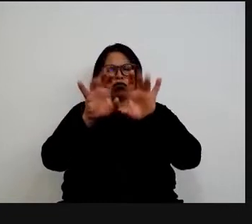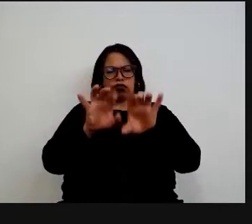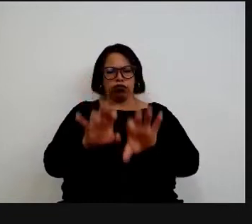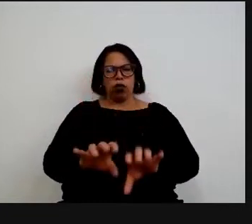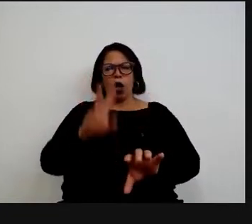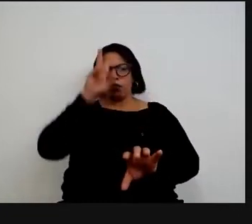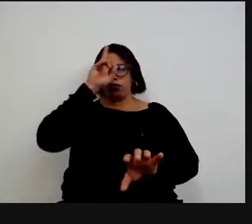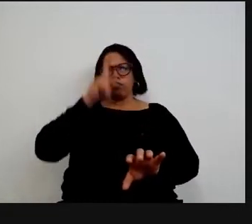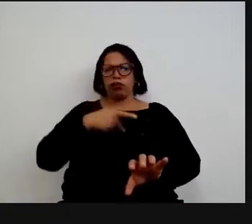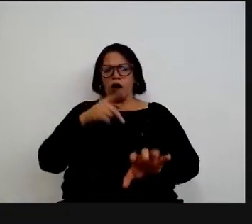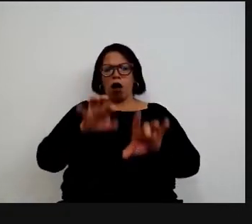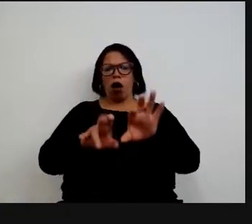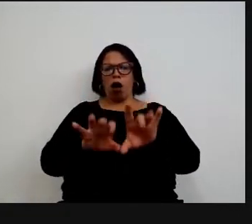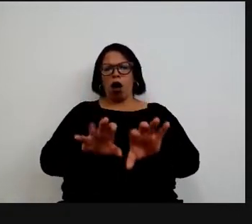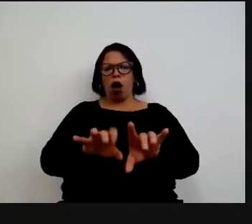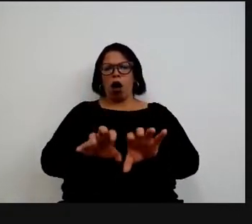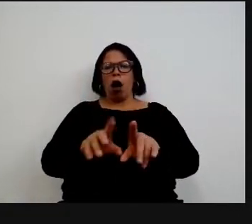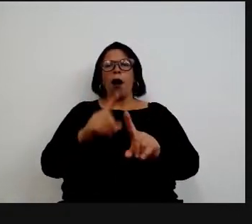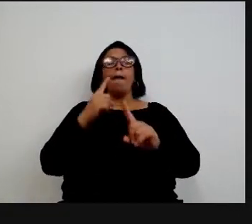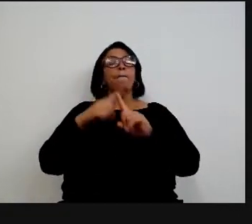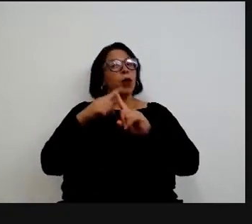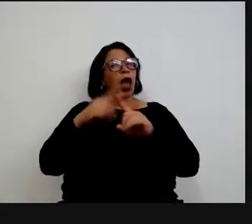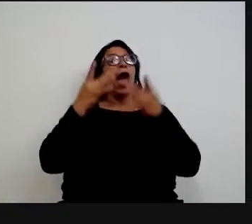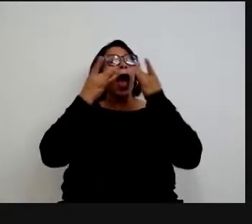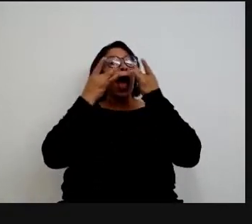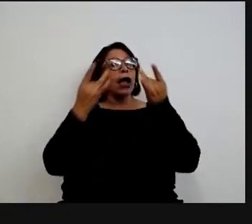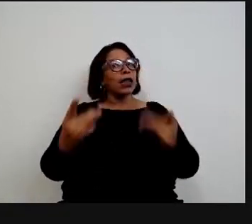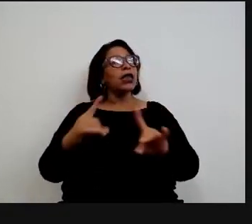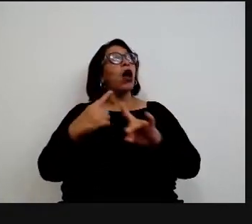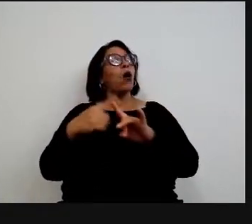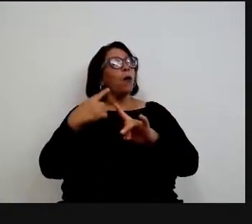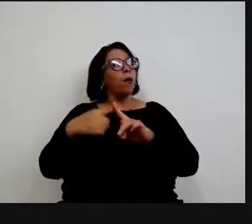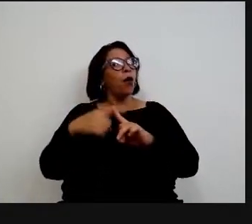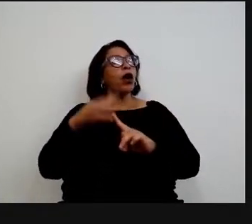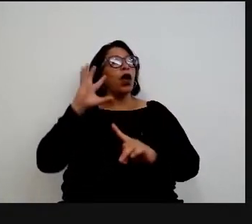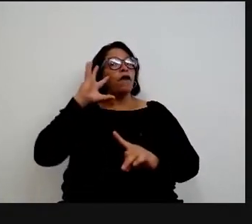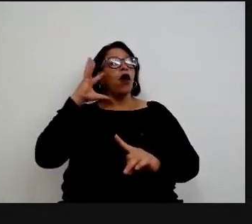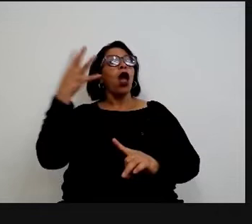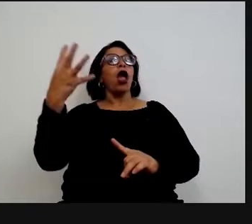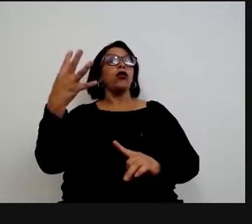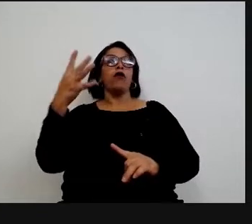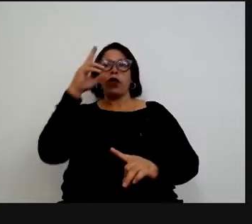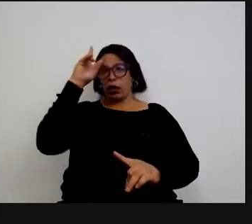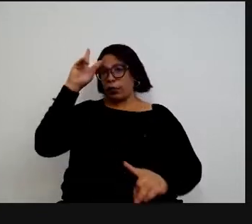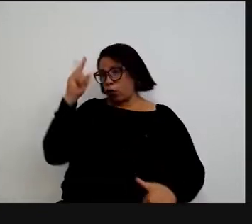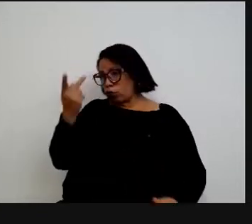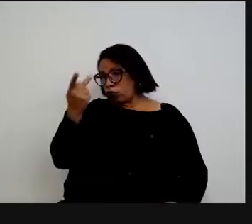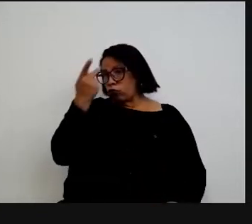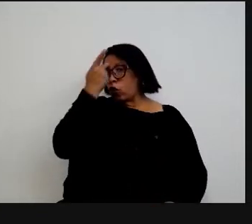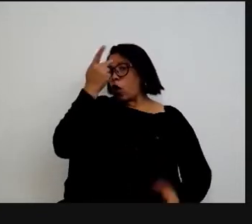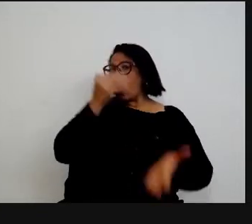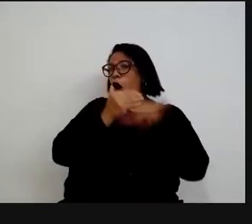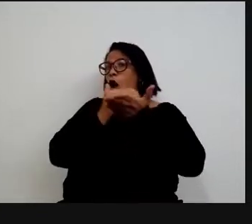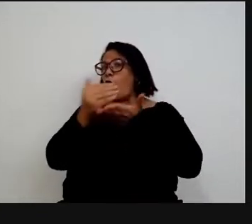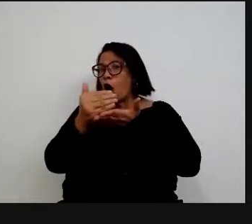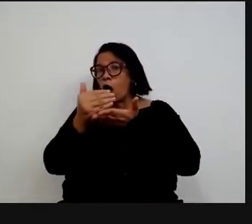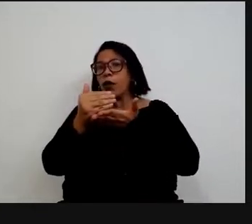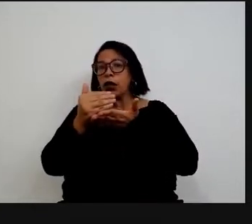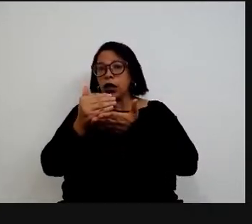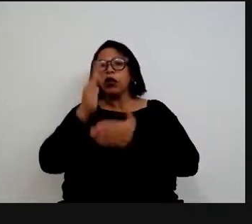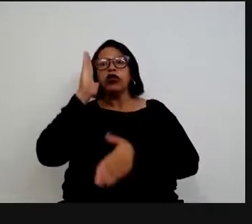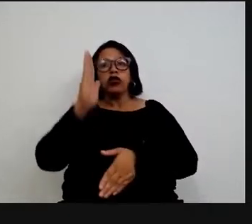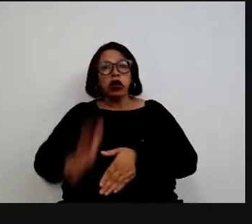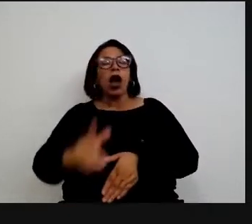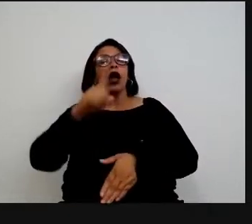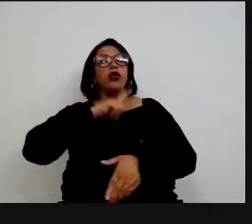seu computador. Eu chamo a atenção para isso porque isso foi decisivo para a virada de chave. Já